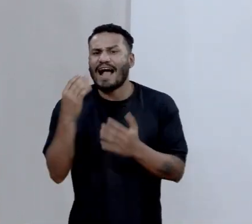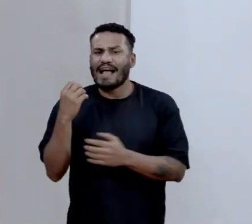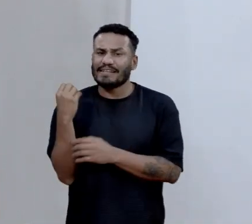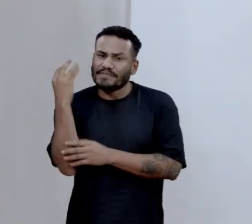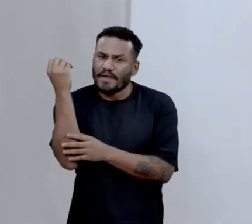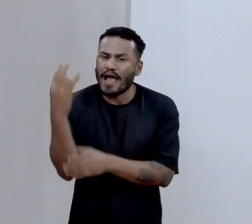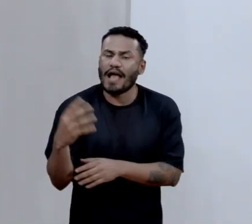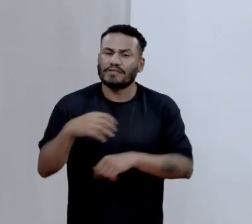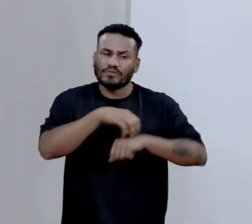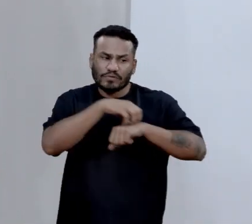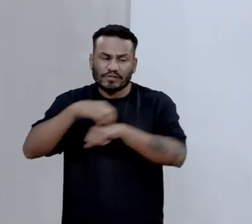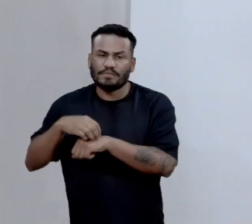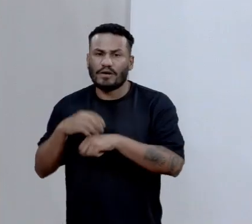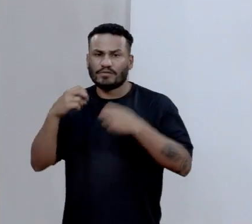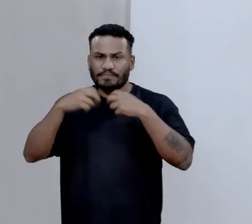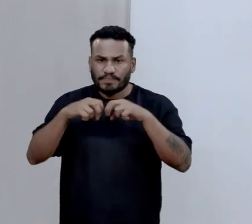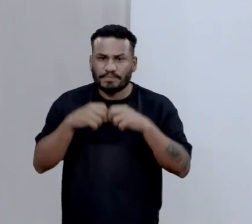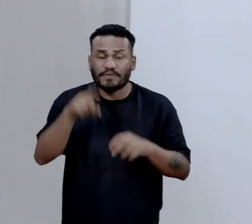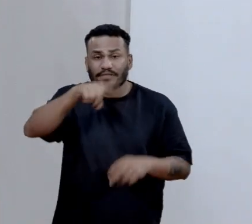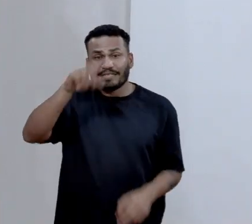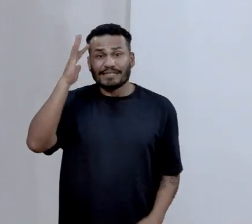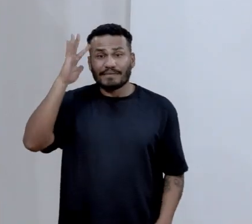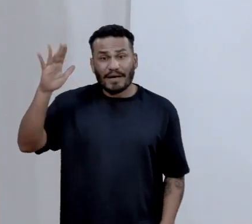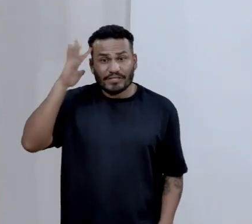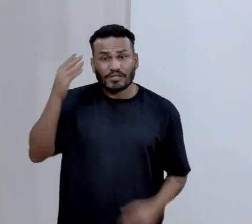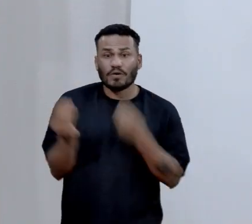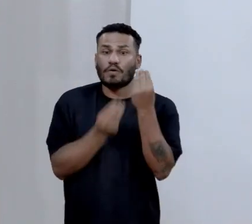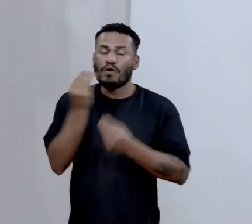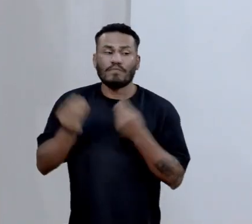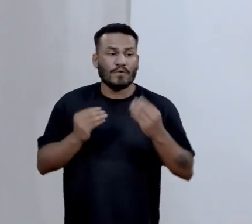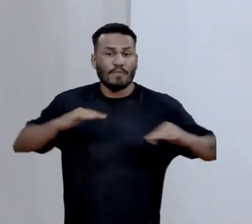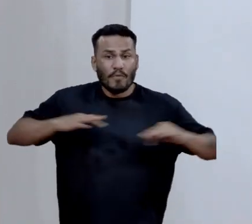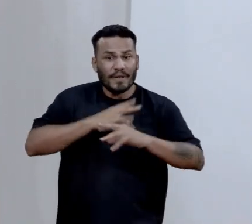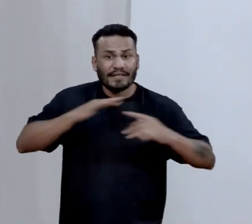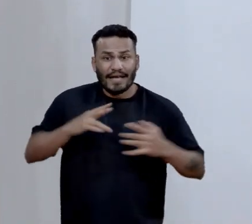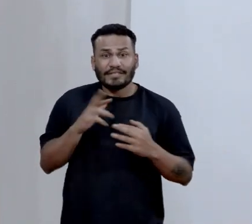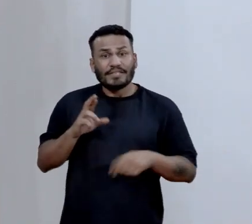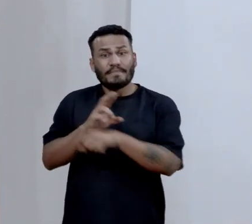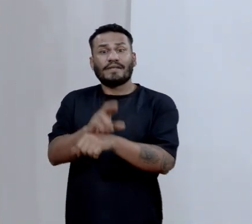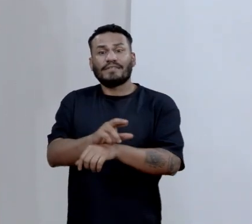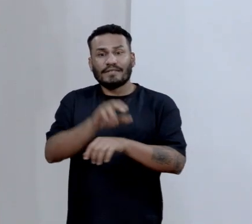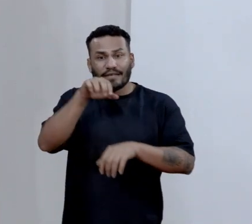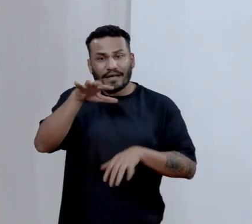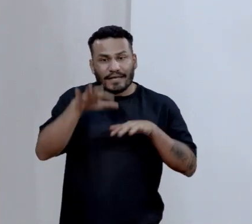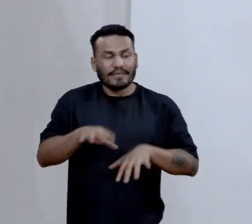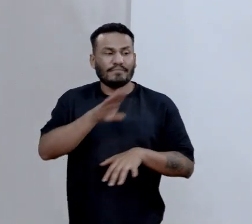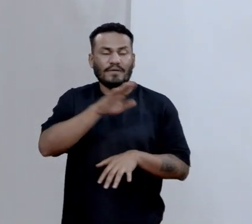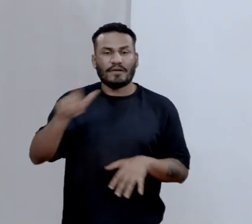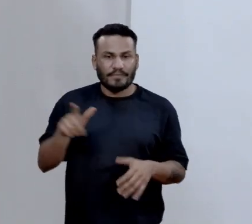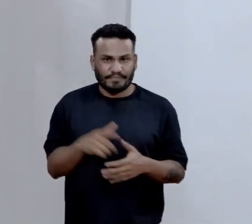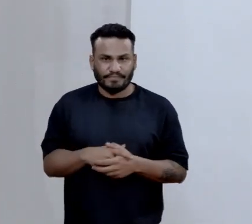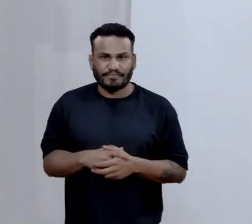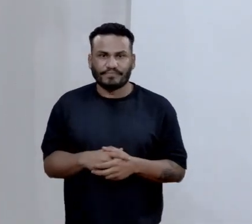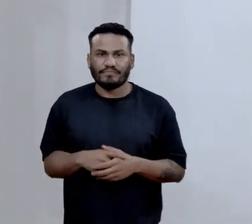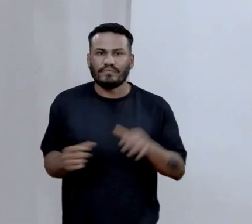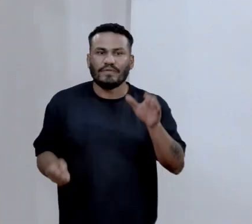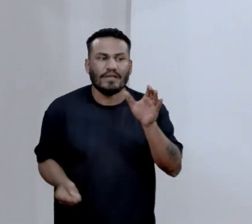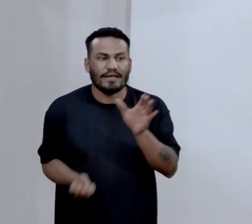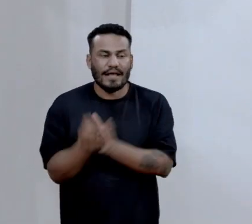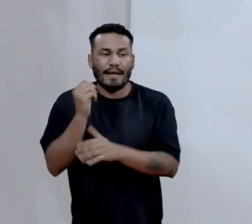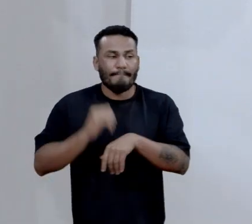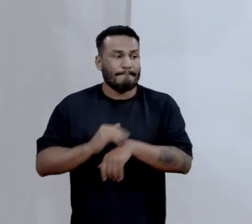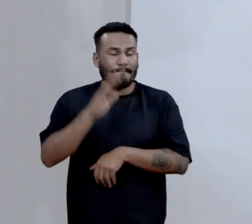viagens a mais do transporte coletivo. Vocês imaginem quanto que isso representa na mobilidade de Blumenau? Além de gerar